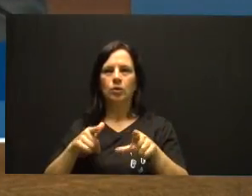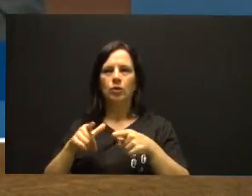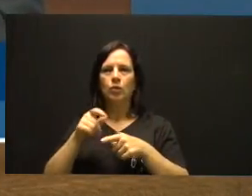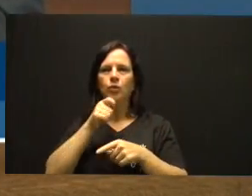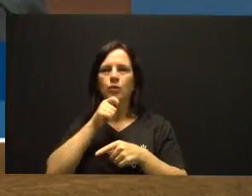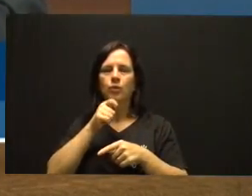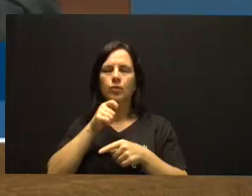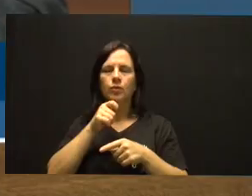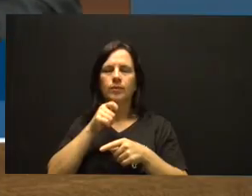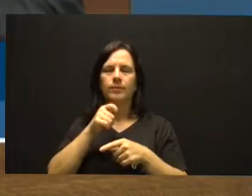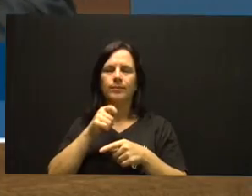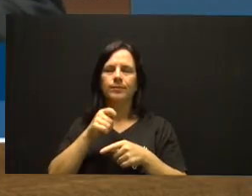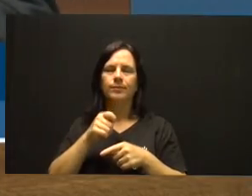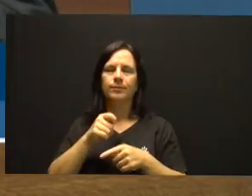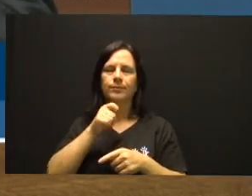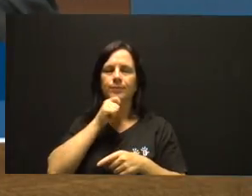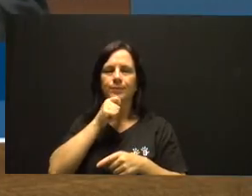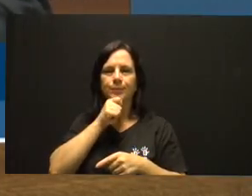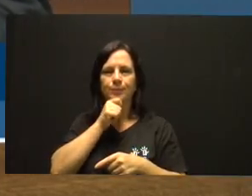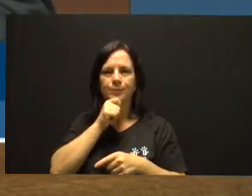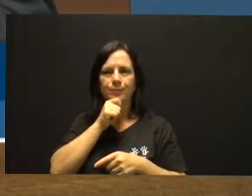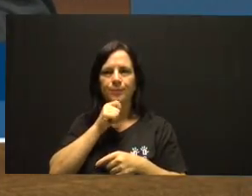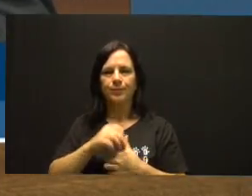ao funcionamento do ar-condicionado.